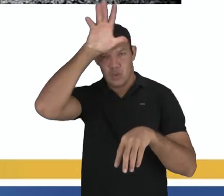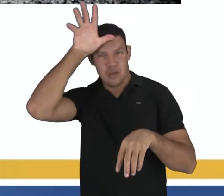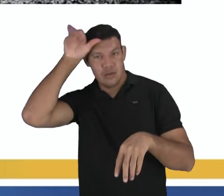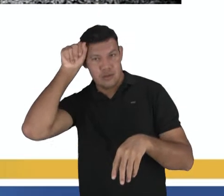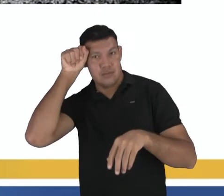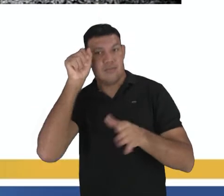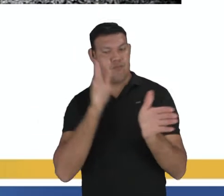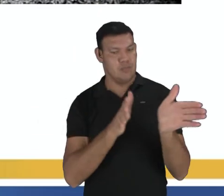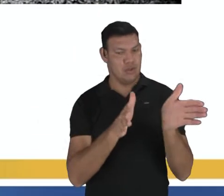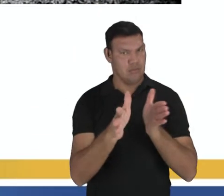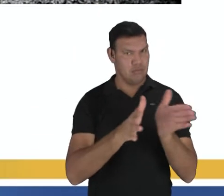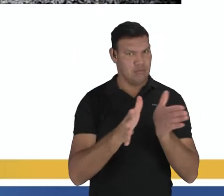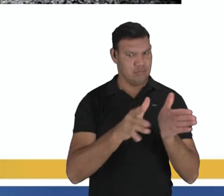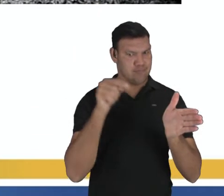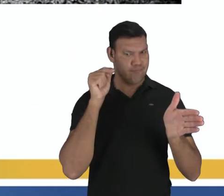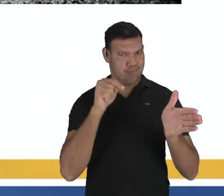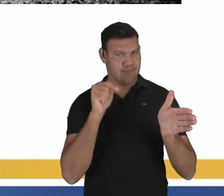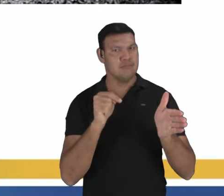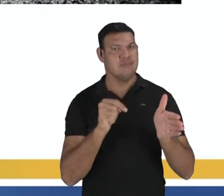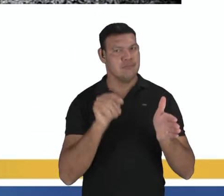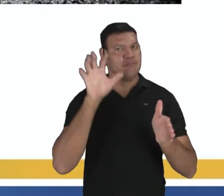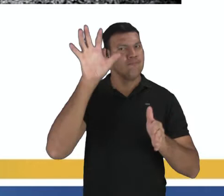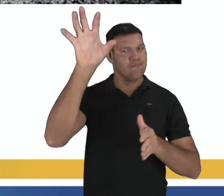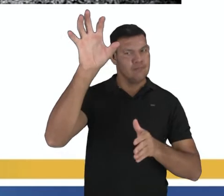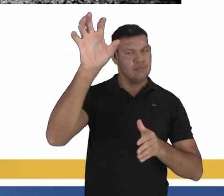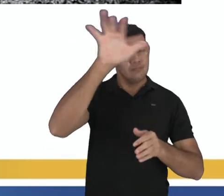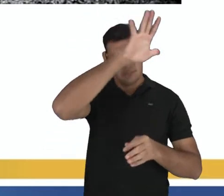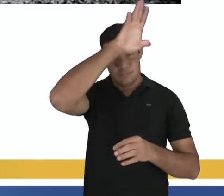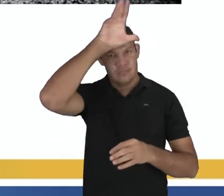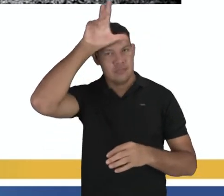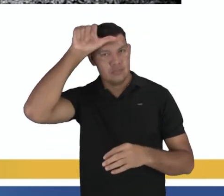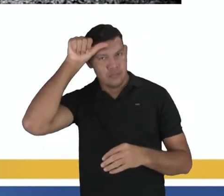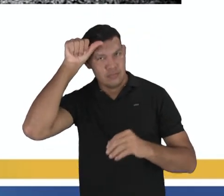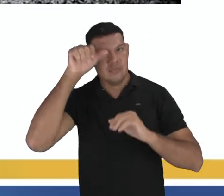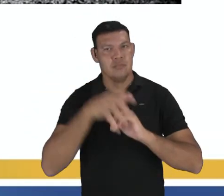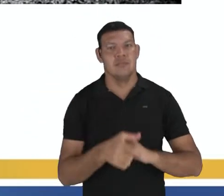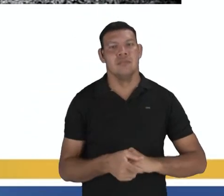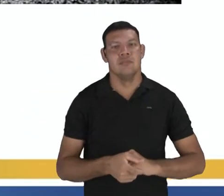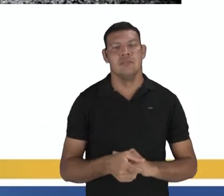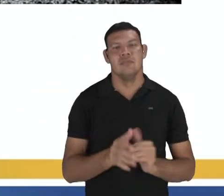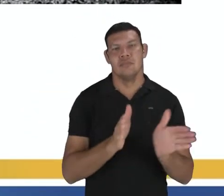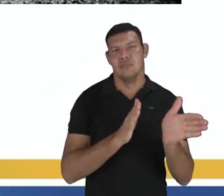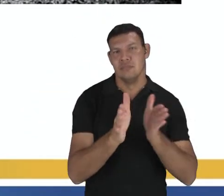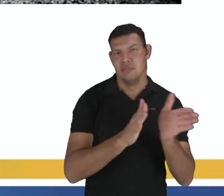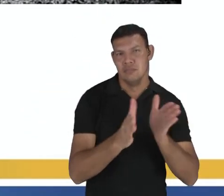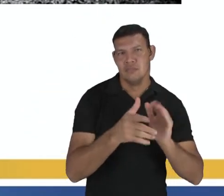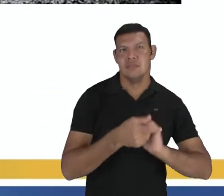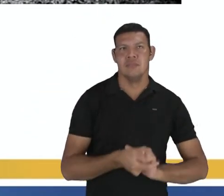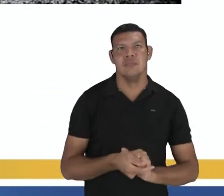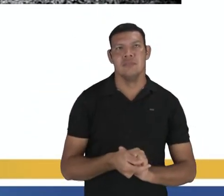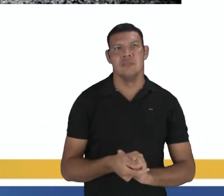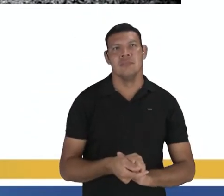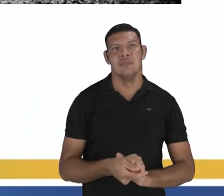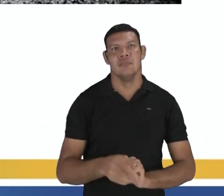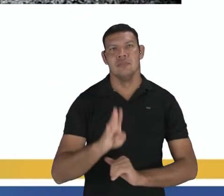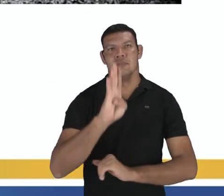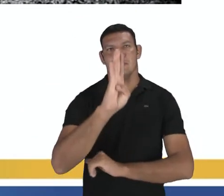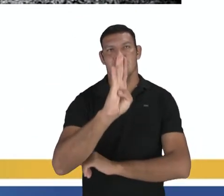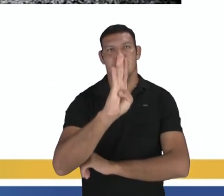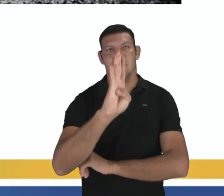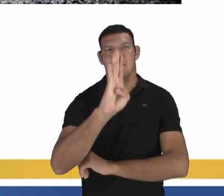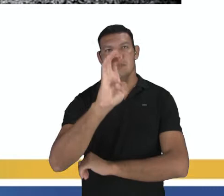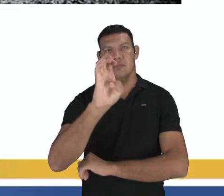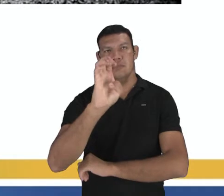pessoal? Nesse período, a gente tem na nossa região amazônica um período conhecido como Belle Époque Amazônica,